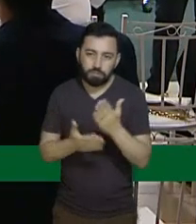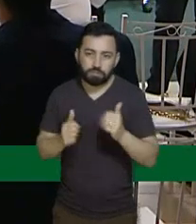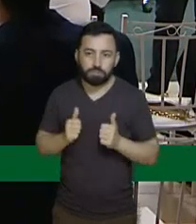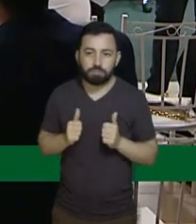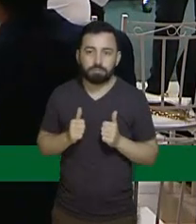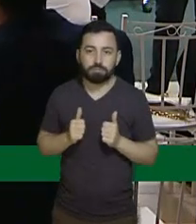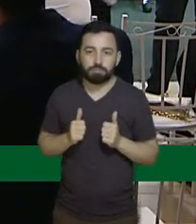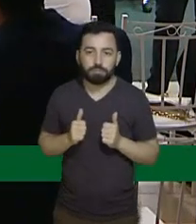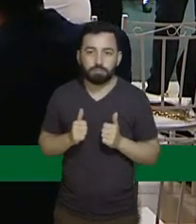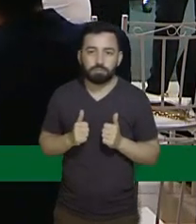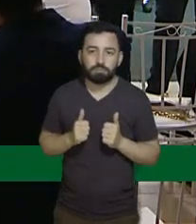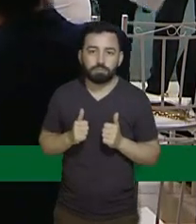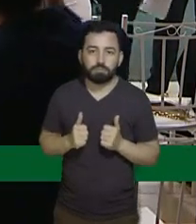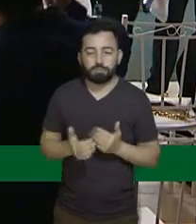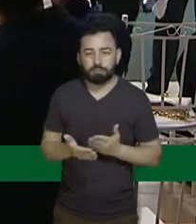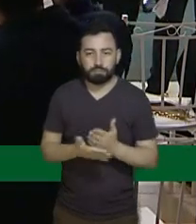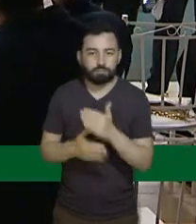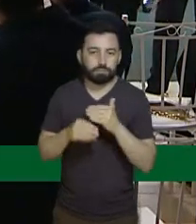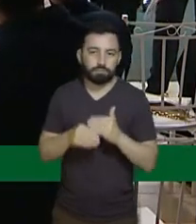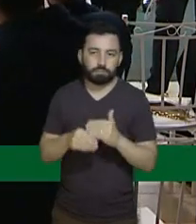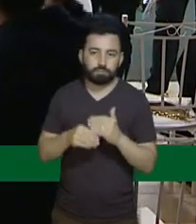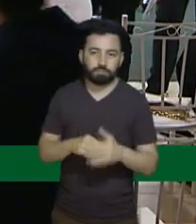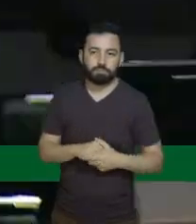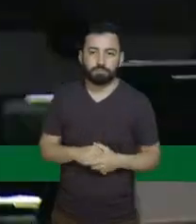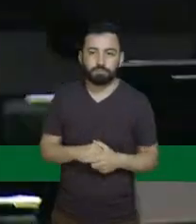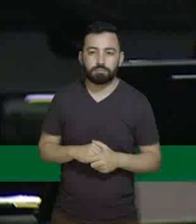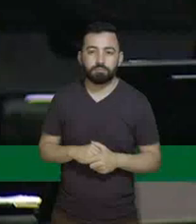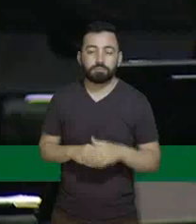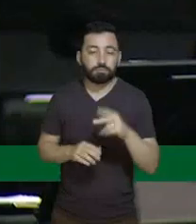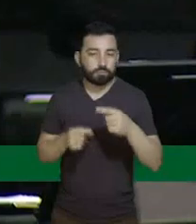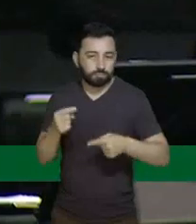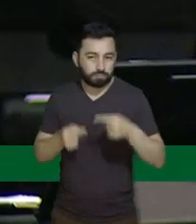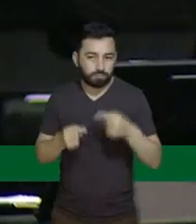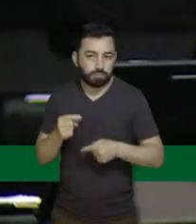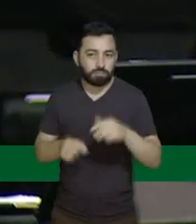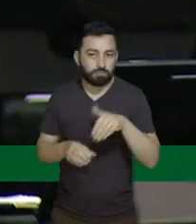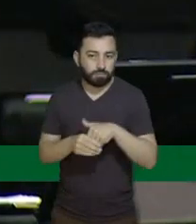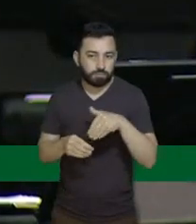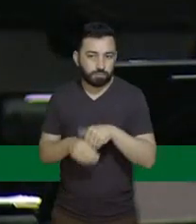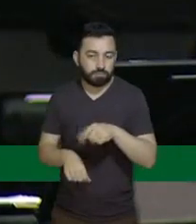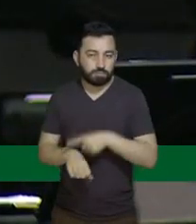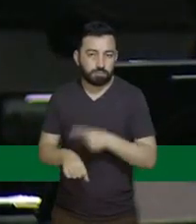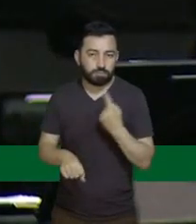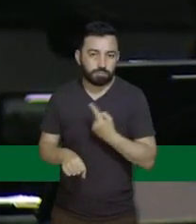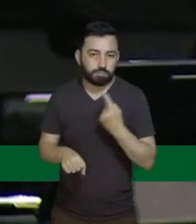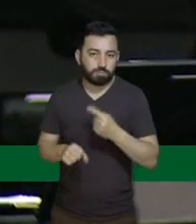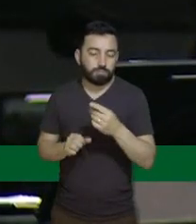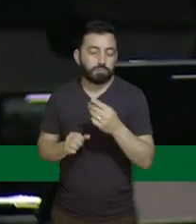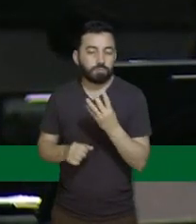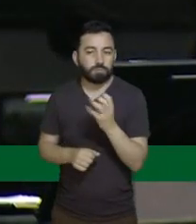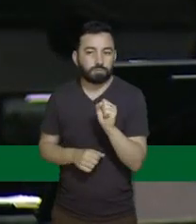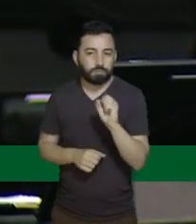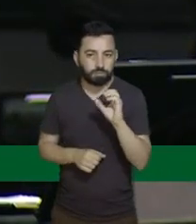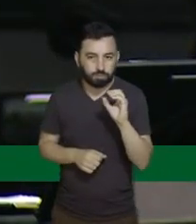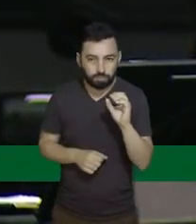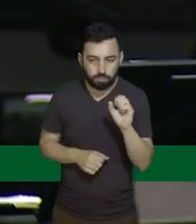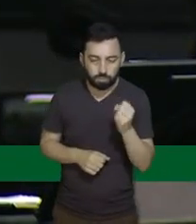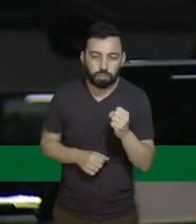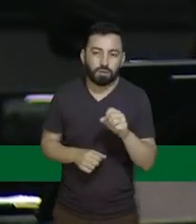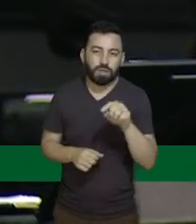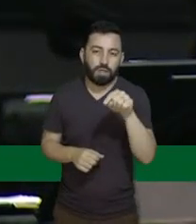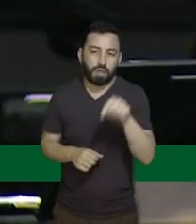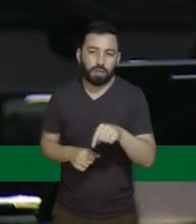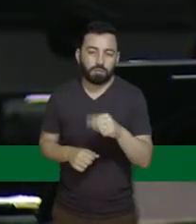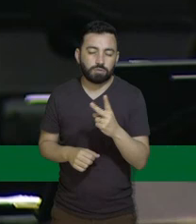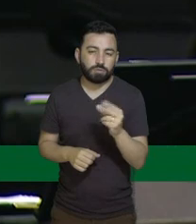encontram. Aprovado por unanimidade. Discussão e votação em turno único do projeto de lei 408/2023. Autor, deputado